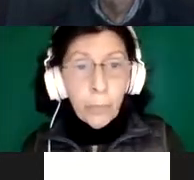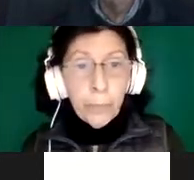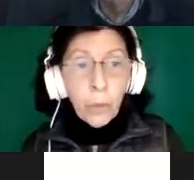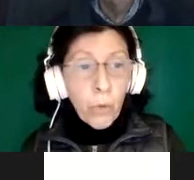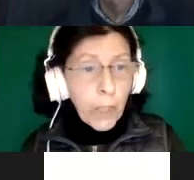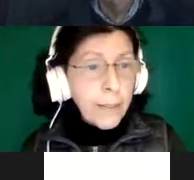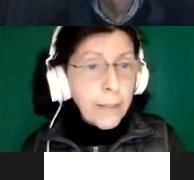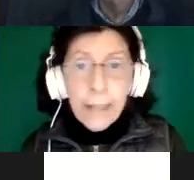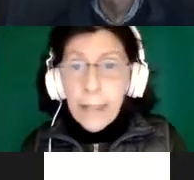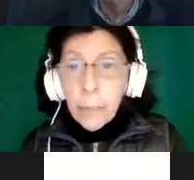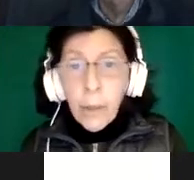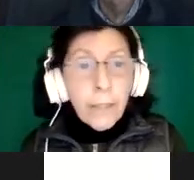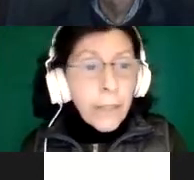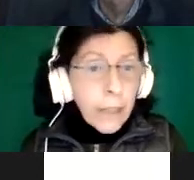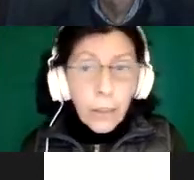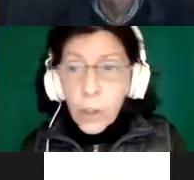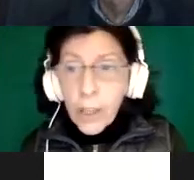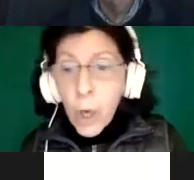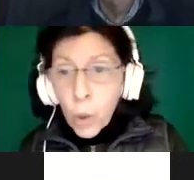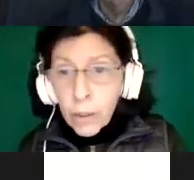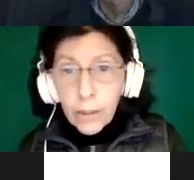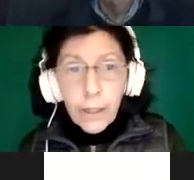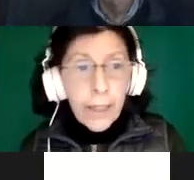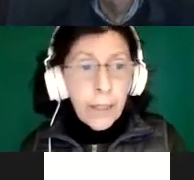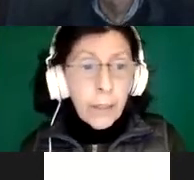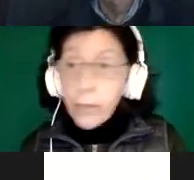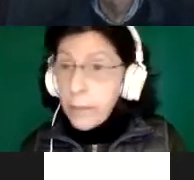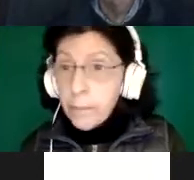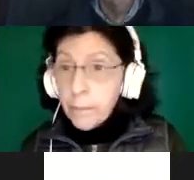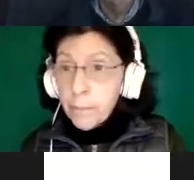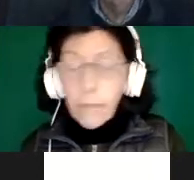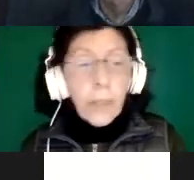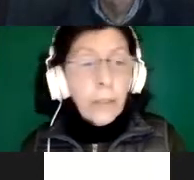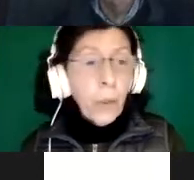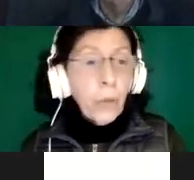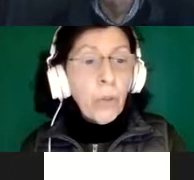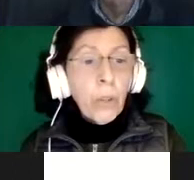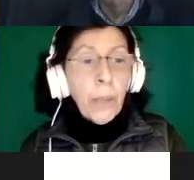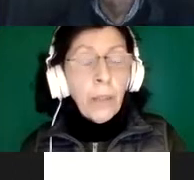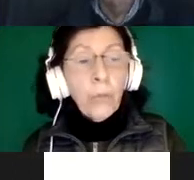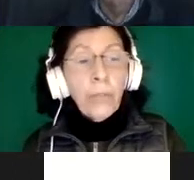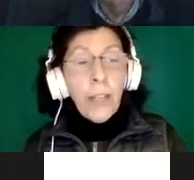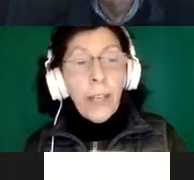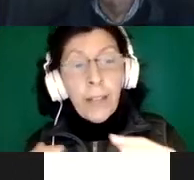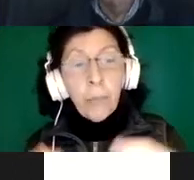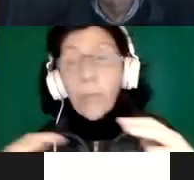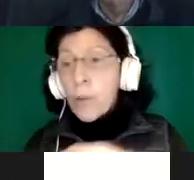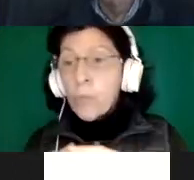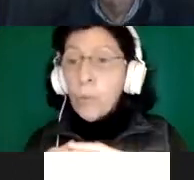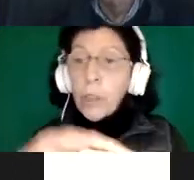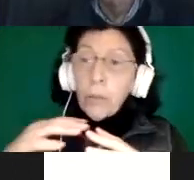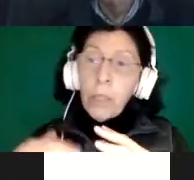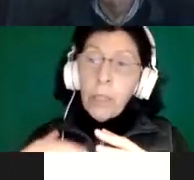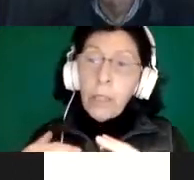feito pelo GES. Podem ver aqui o que está a cor é a nuvem de pontos, portanto, a nuvem está por baixo